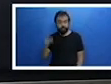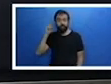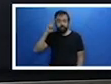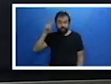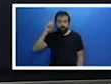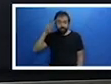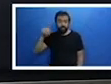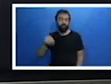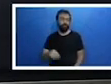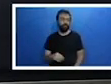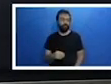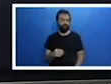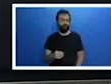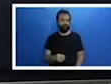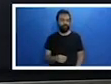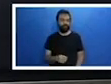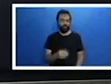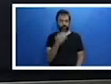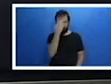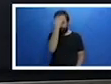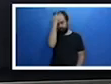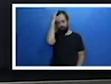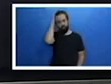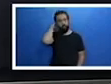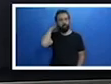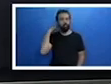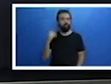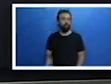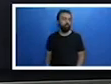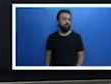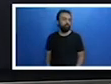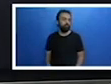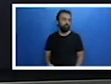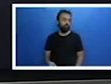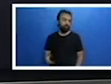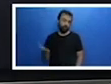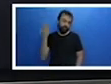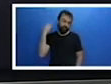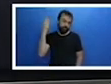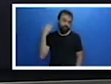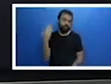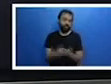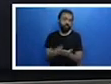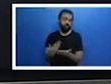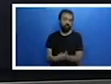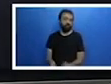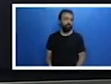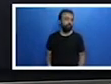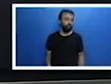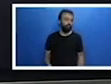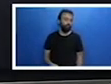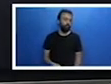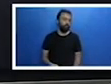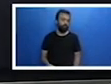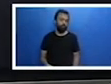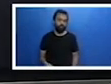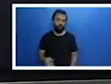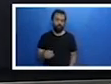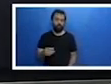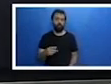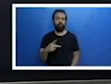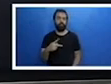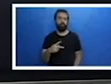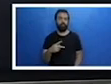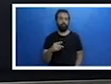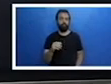Antes de nós começarmos o nosso tema de hoje, vamos recordar um pouquinho do que nós falamos na aula passada. Lembram que nós falamos sobre parkour? Então, na